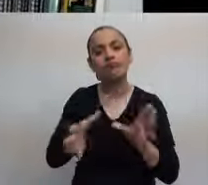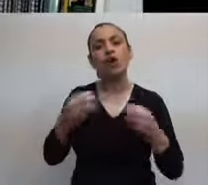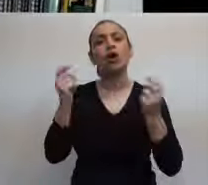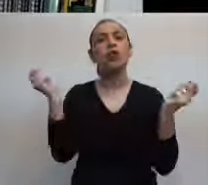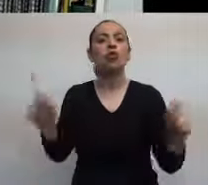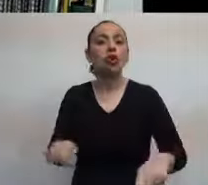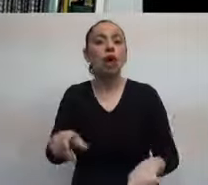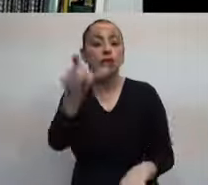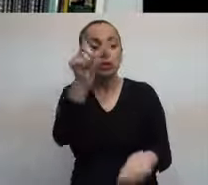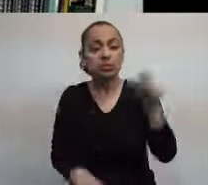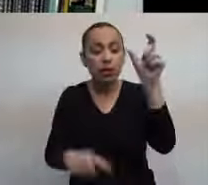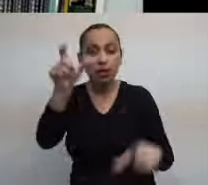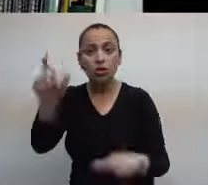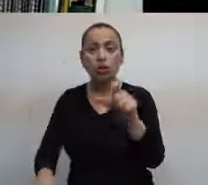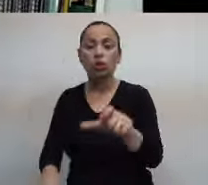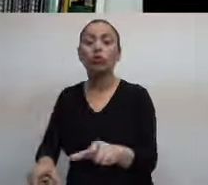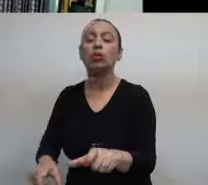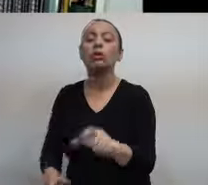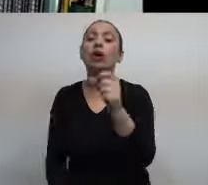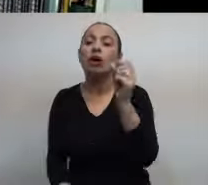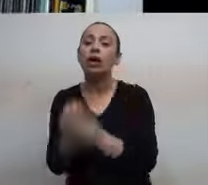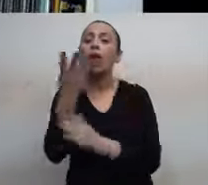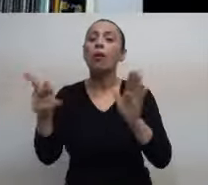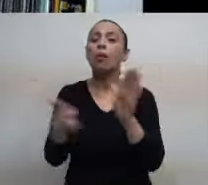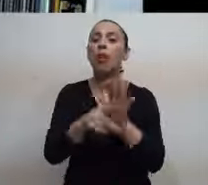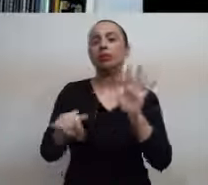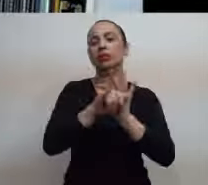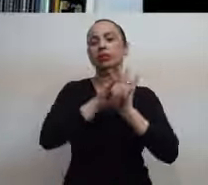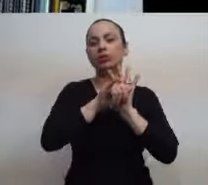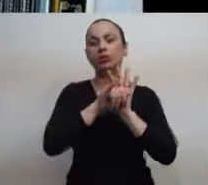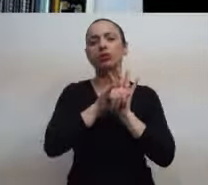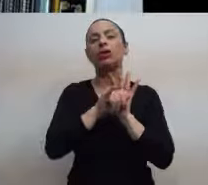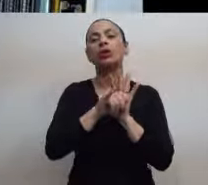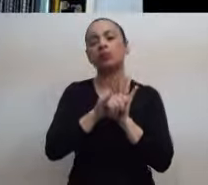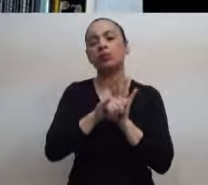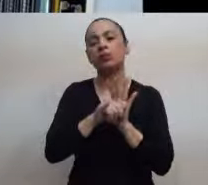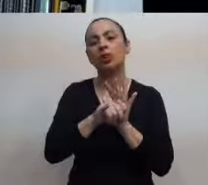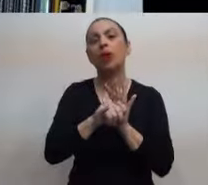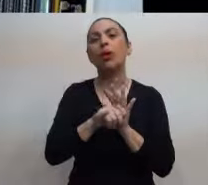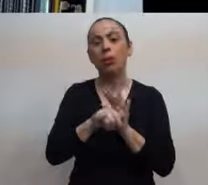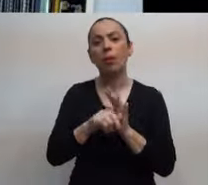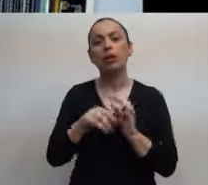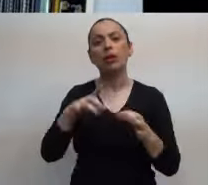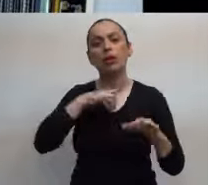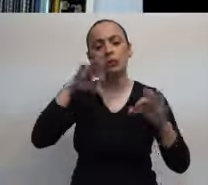as pessoas de formarem suas identidades, digamos, com o pé no chão